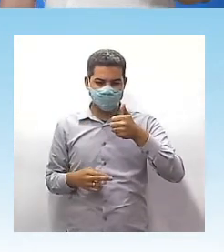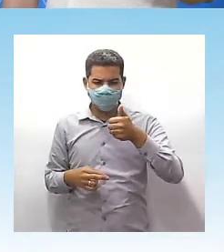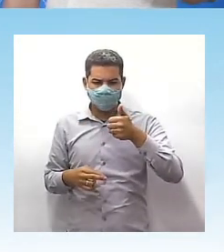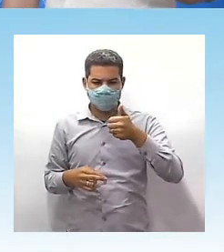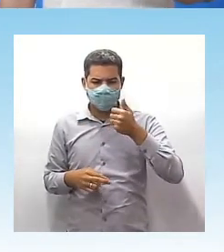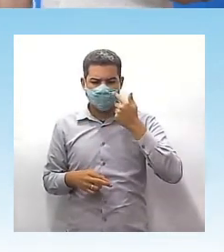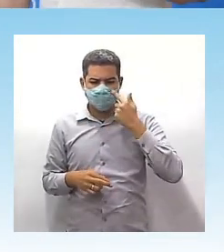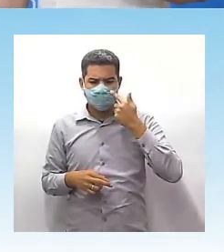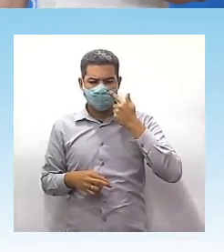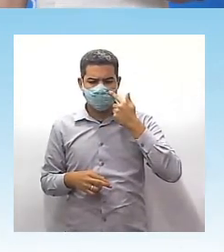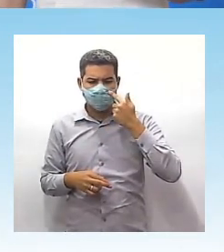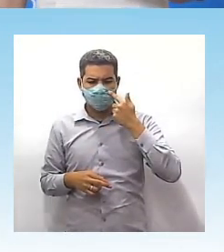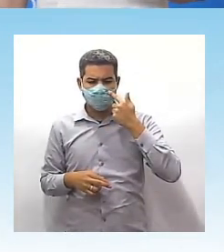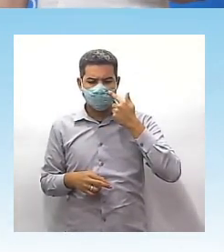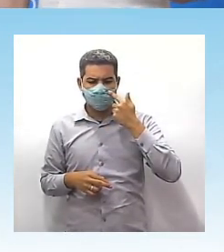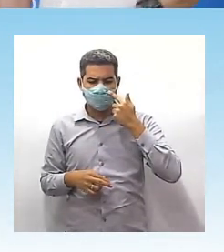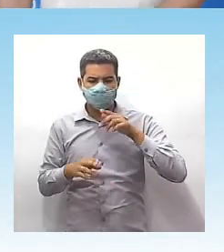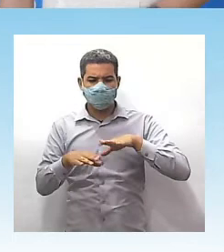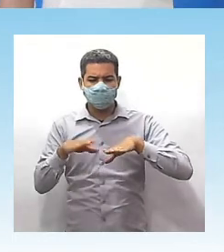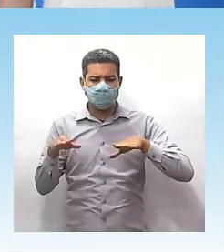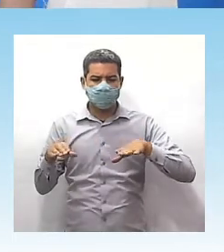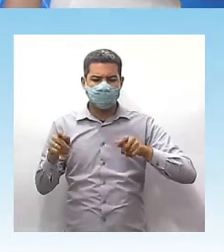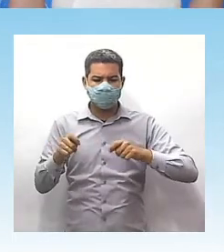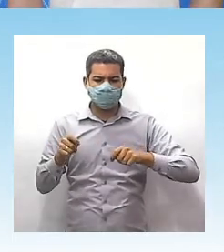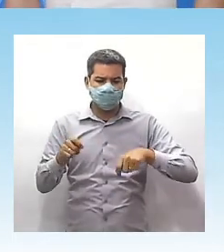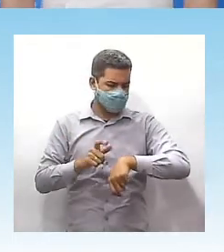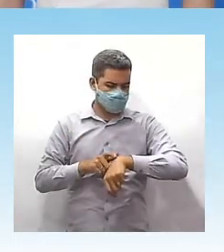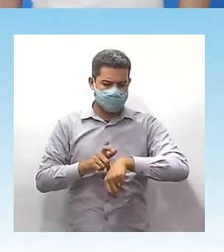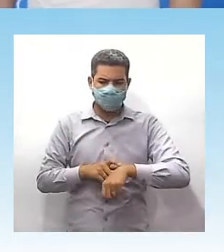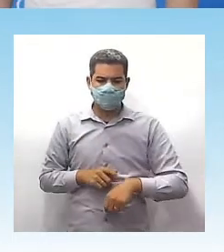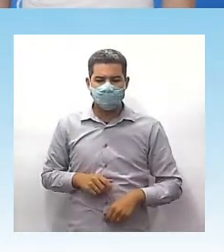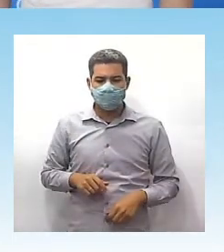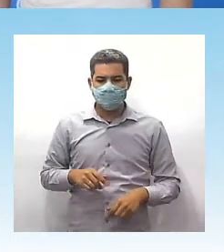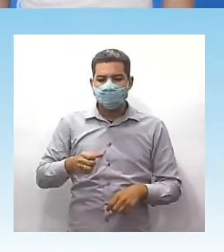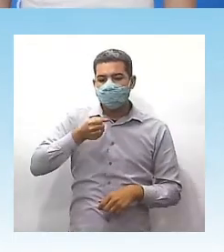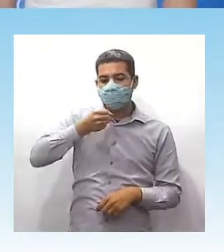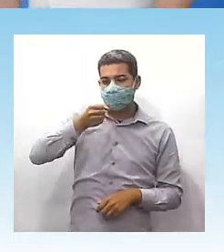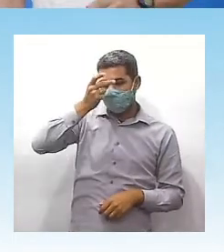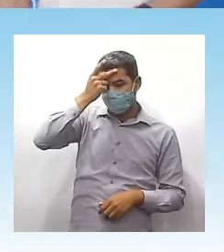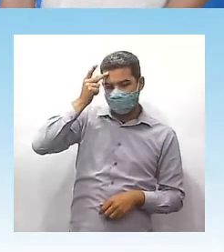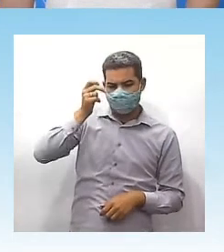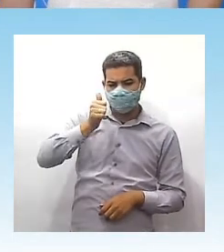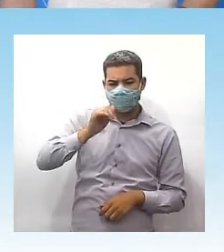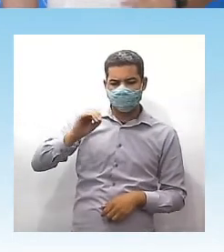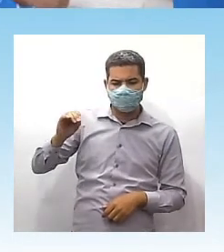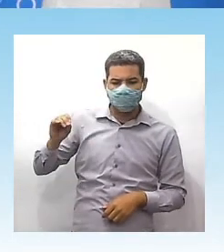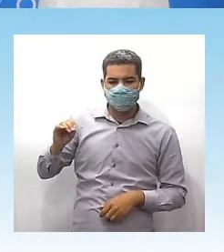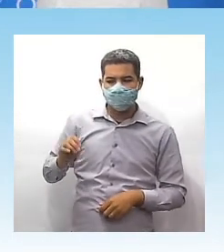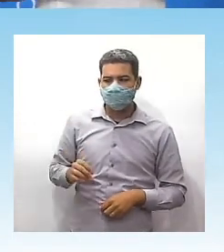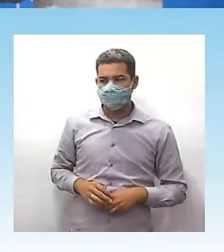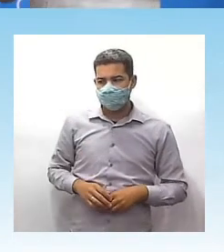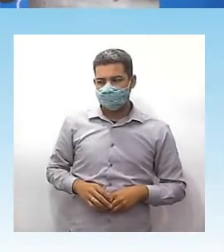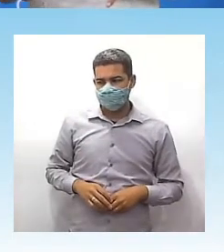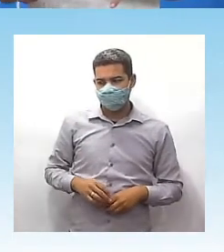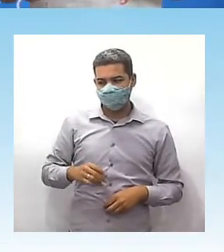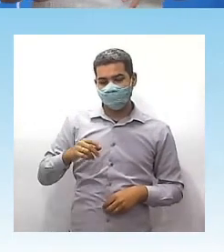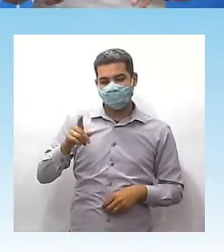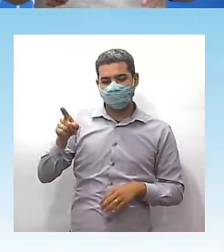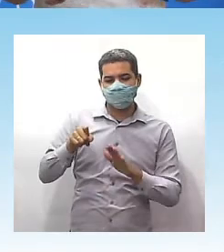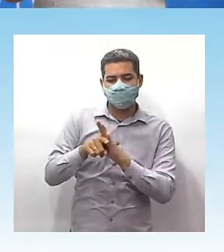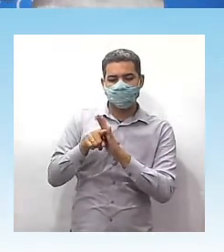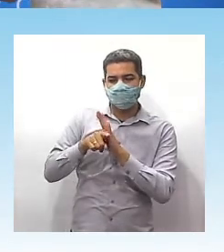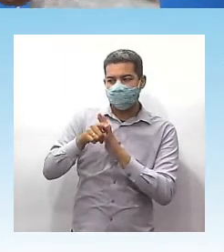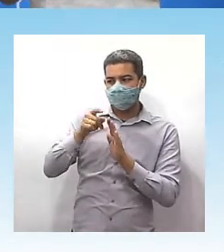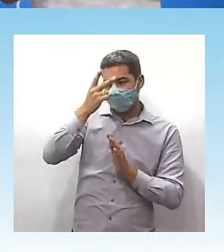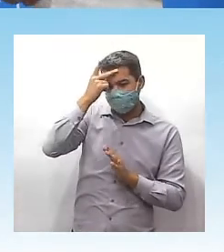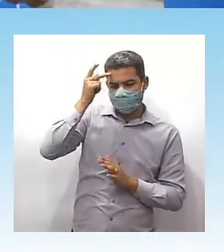eu ver se dá tempo, dá? É uma média, dá tempo, vamos lá. Entrevista com 100 pessoas, vamos lá. Questão: o Ibope entrevistou 100